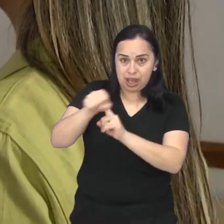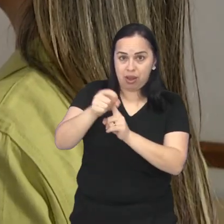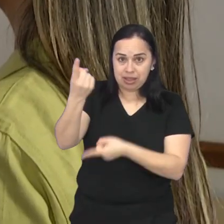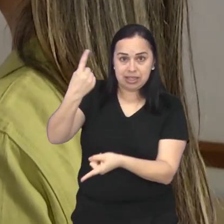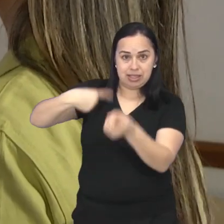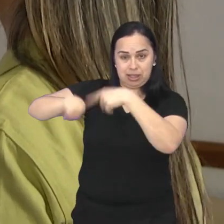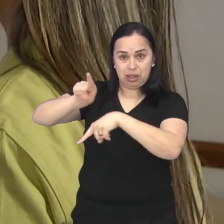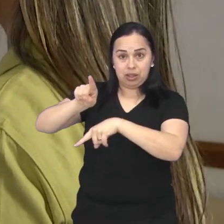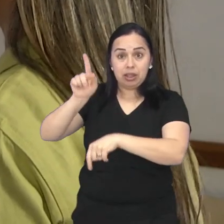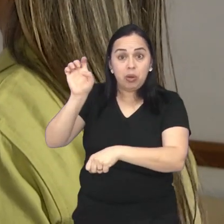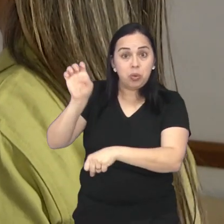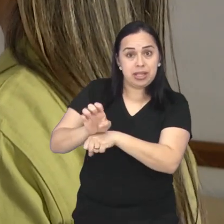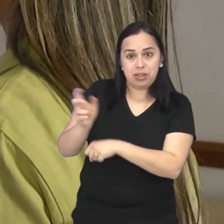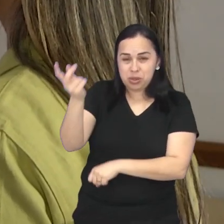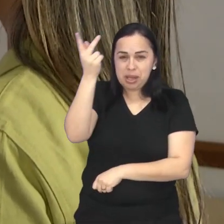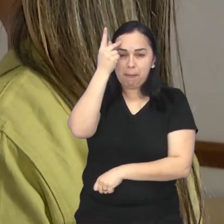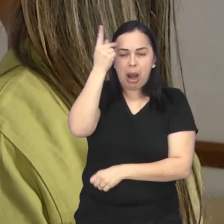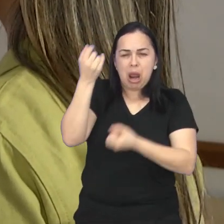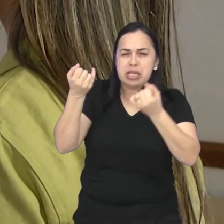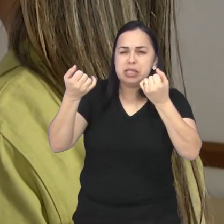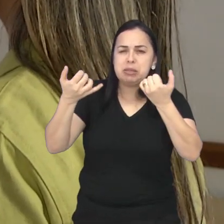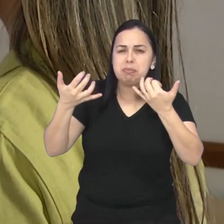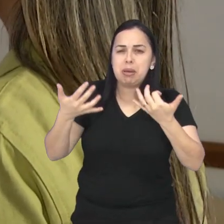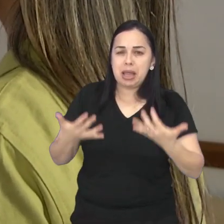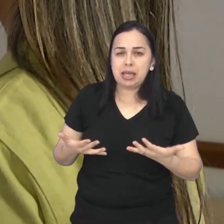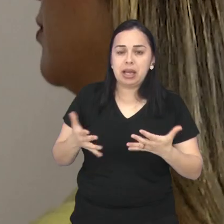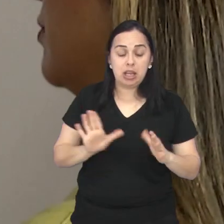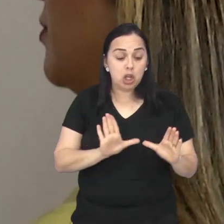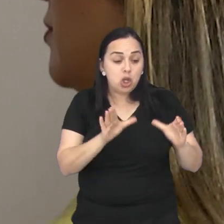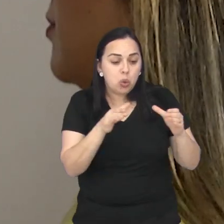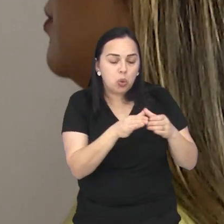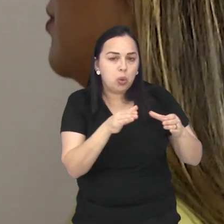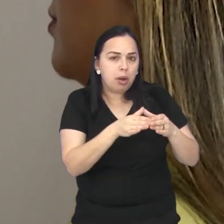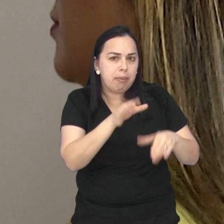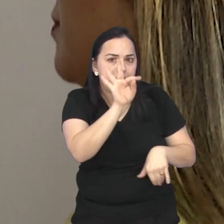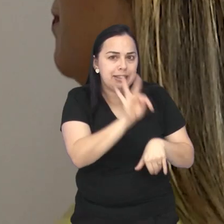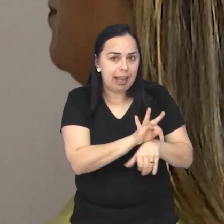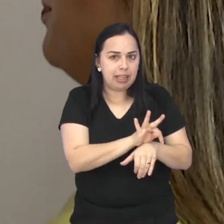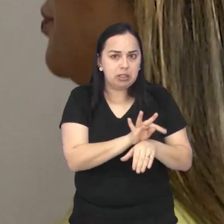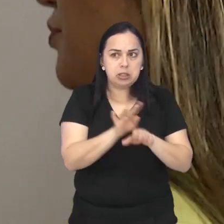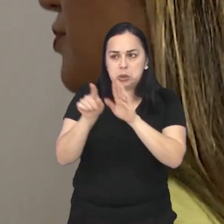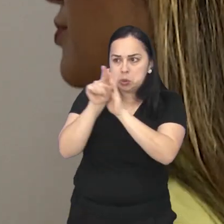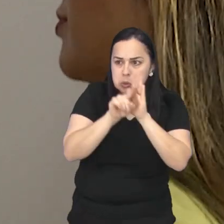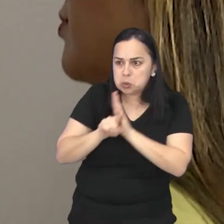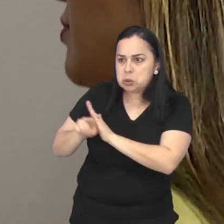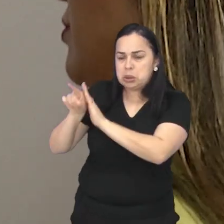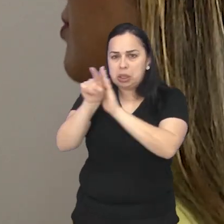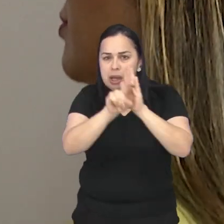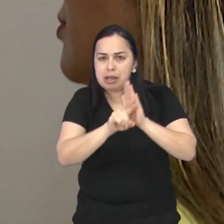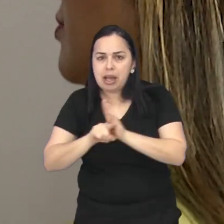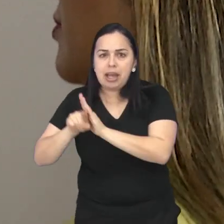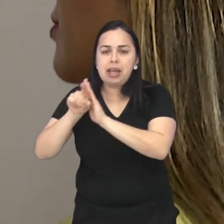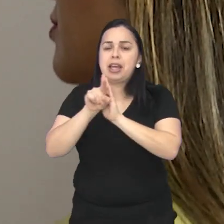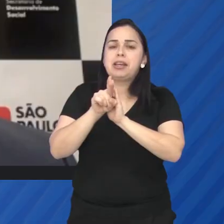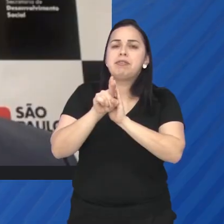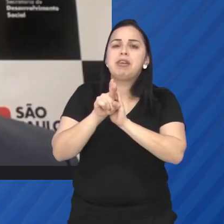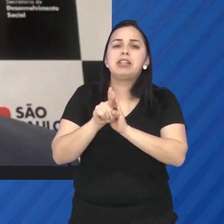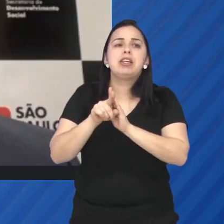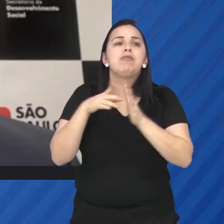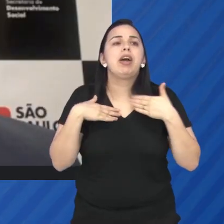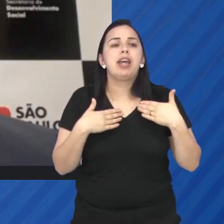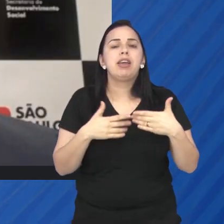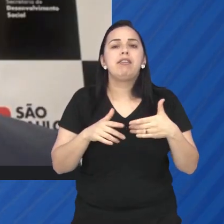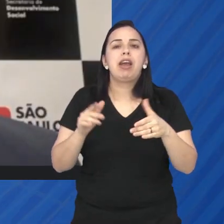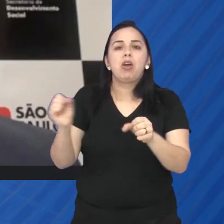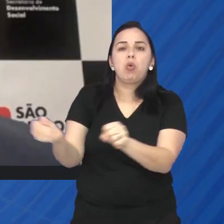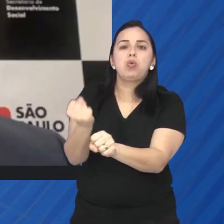O secretário de Desenvolvimento Social do Estado explica que técnicos realizam um estudo para